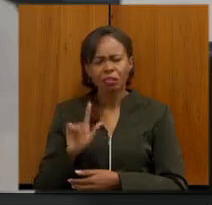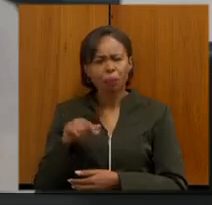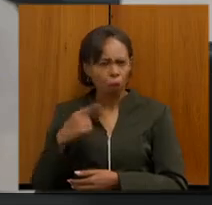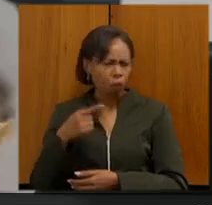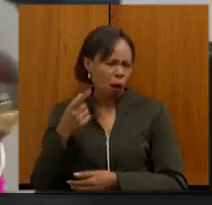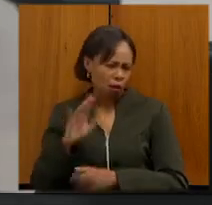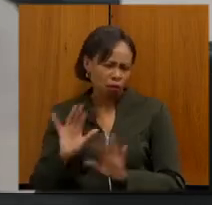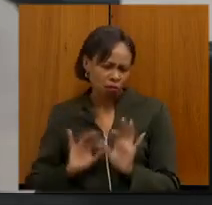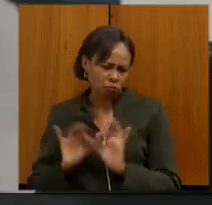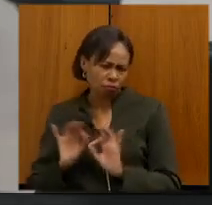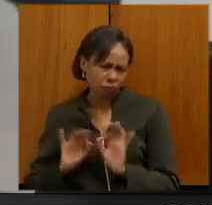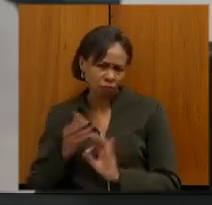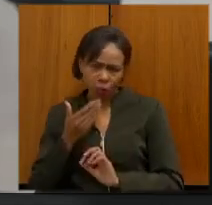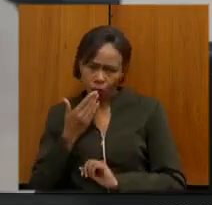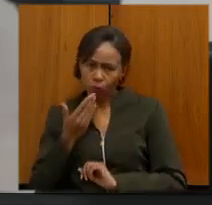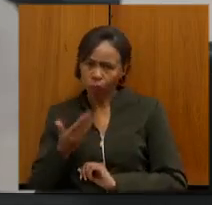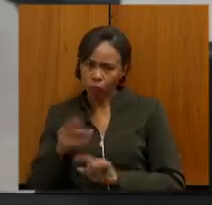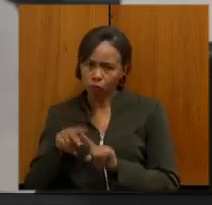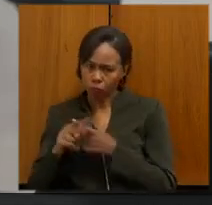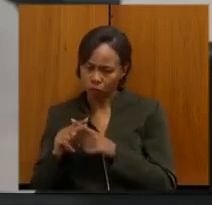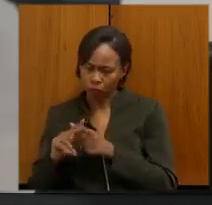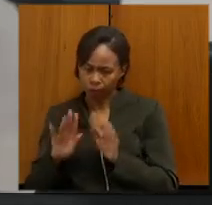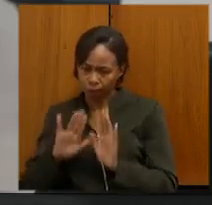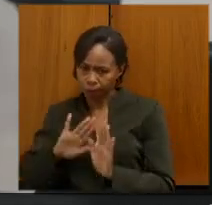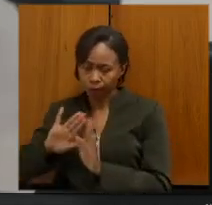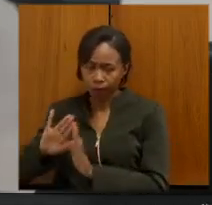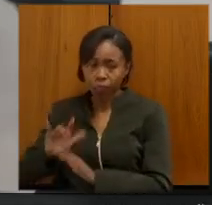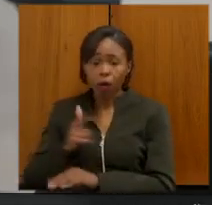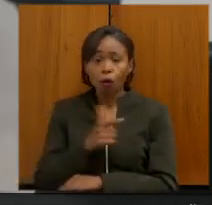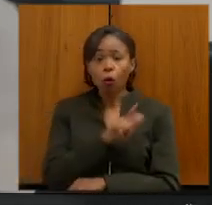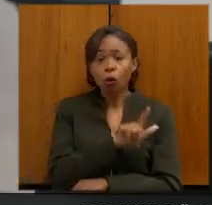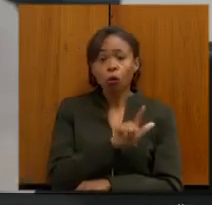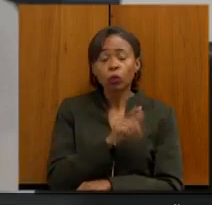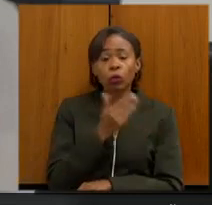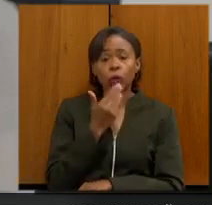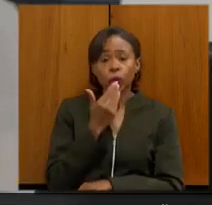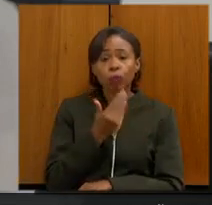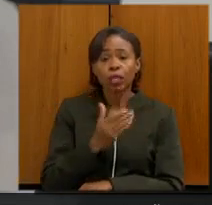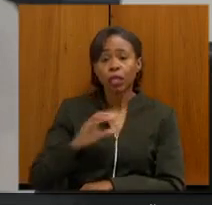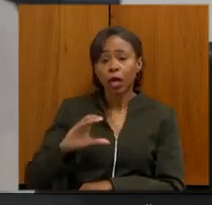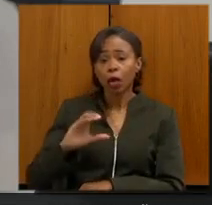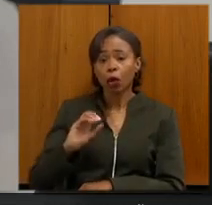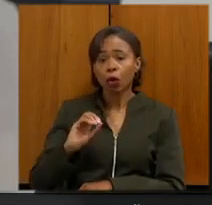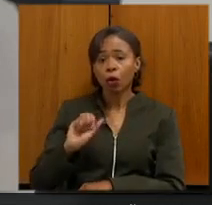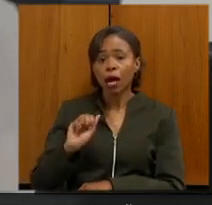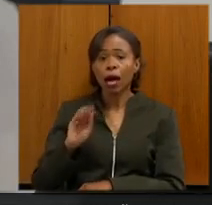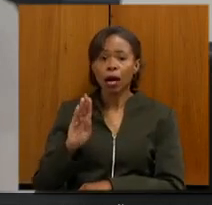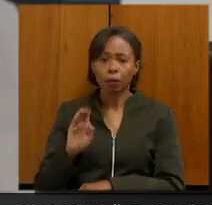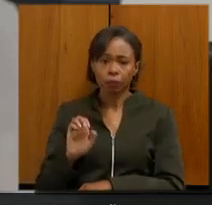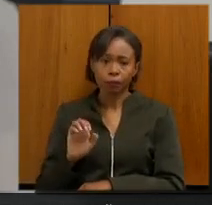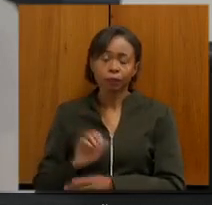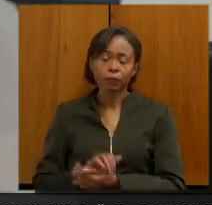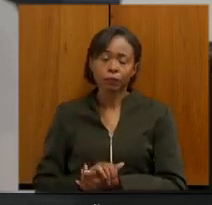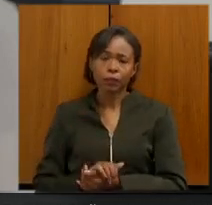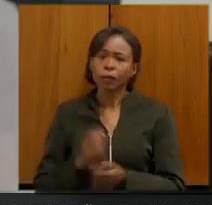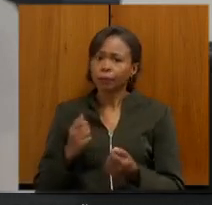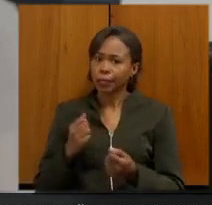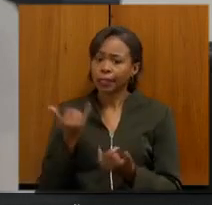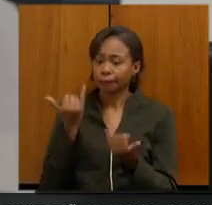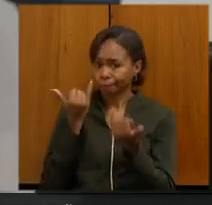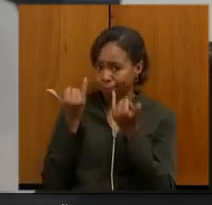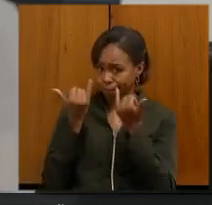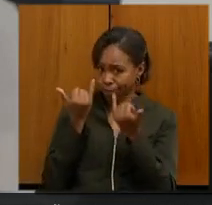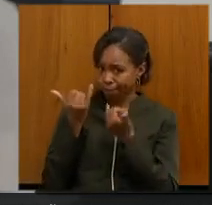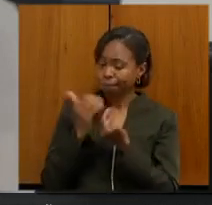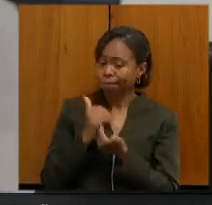gente melhor esse requerimento aqui e o outro o vento é da Cohab né Nós precisamos ouvir da Cohab Qual será o próximo